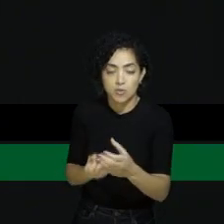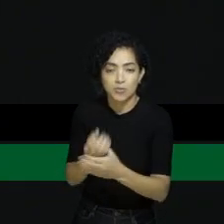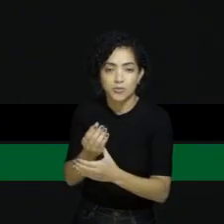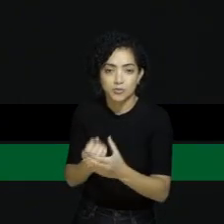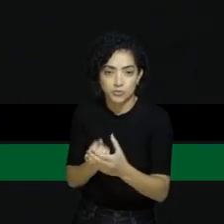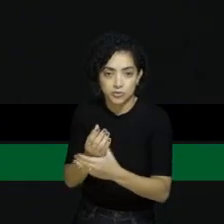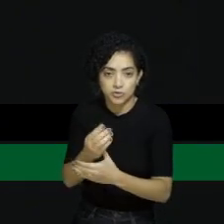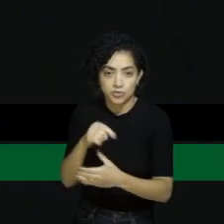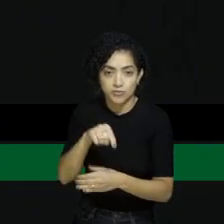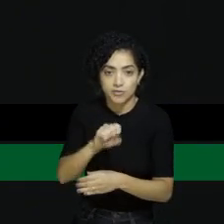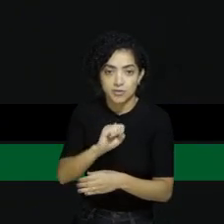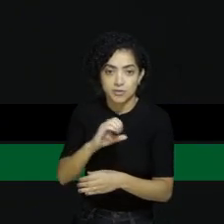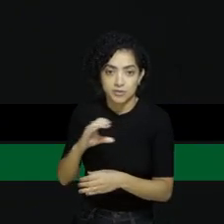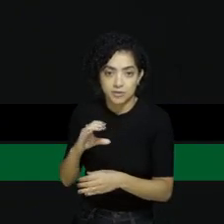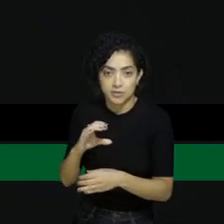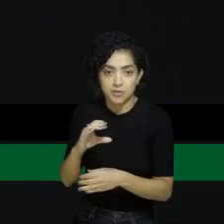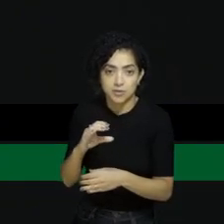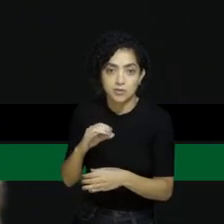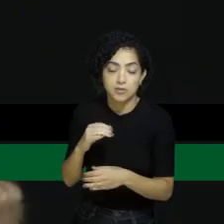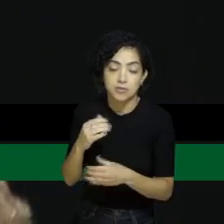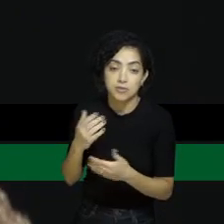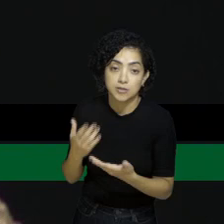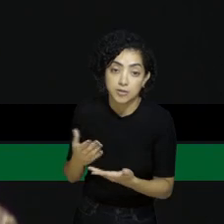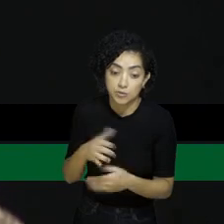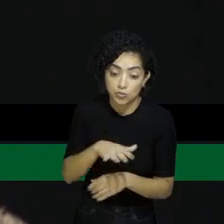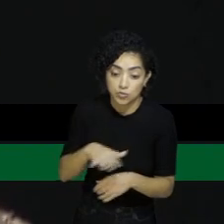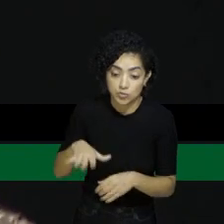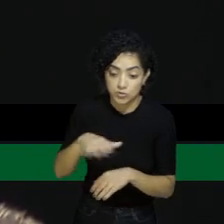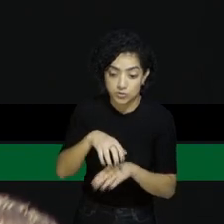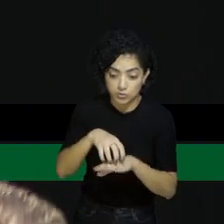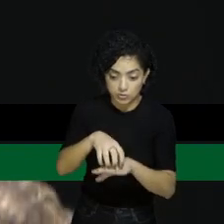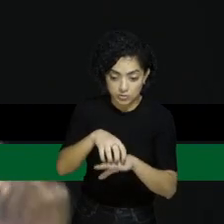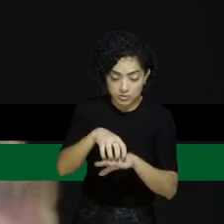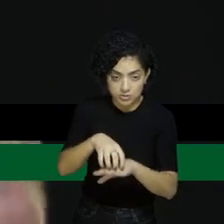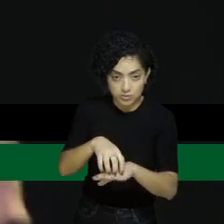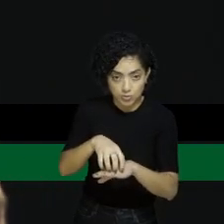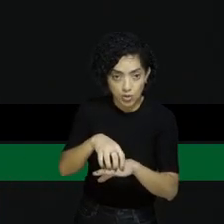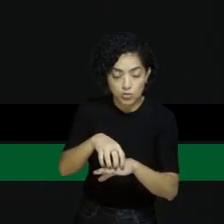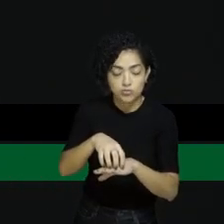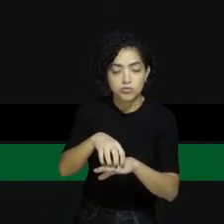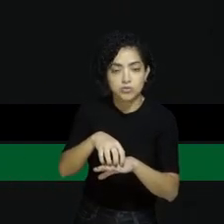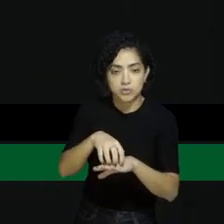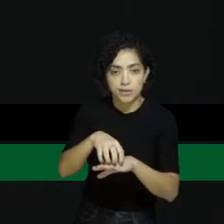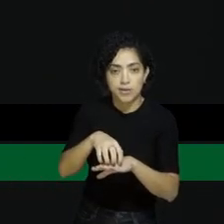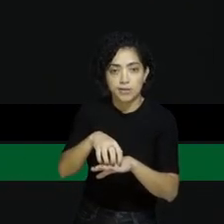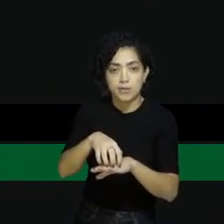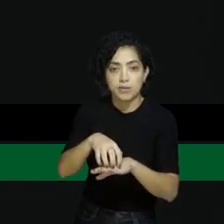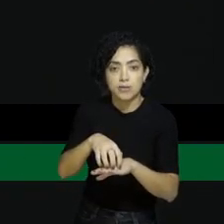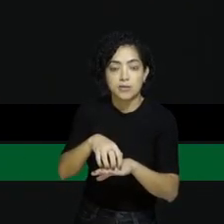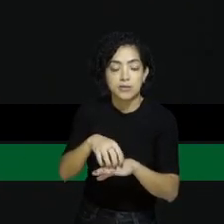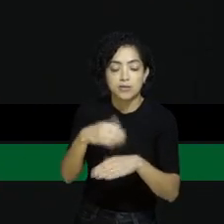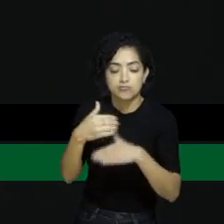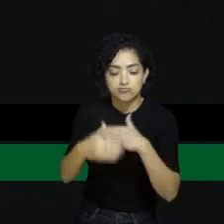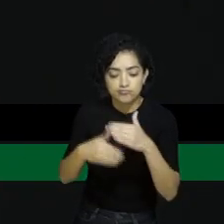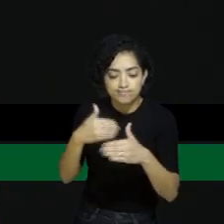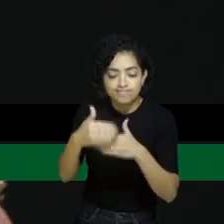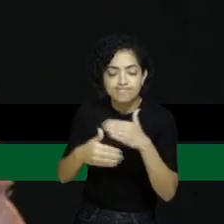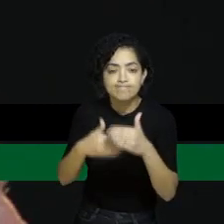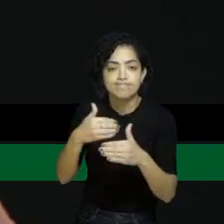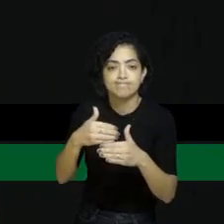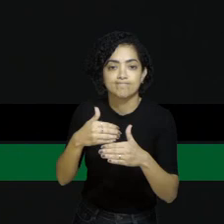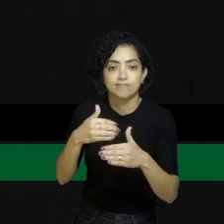Catarina. E como o setor de transporte de cargas é um setor que desenvolve sua atividade sobre